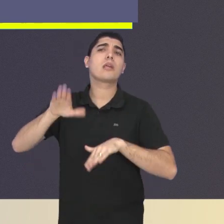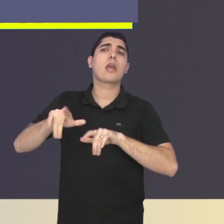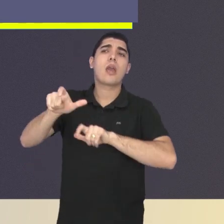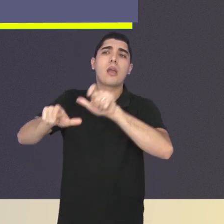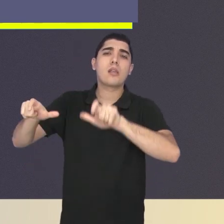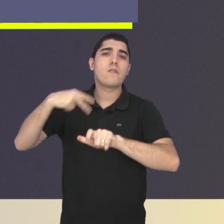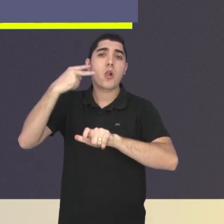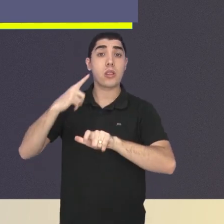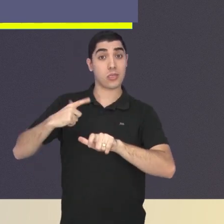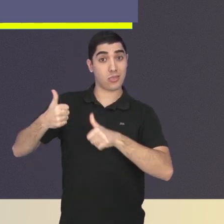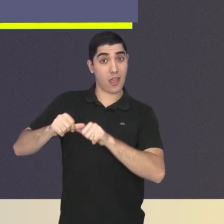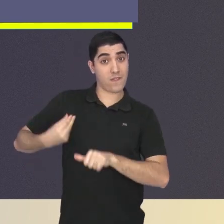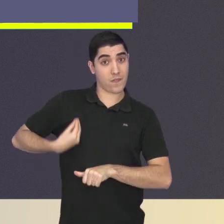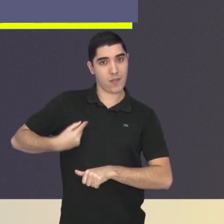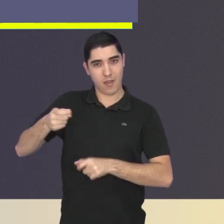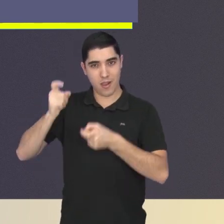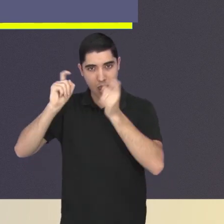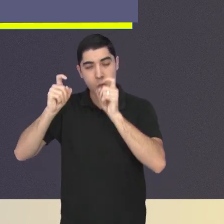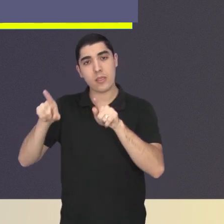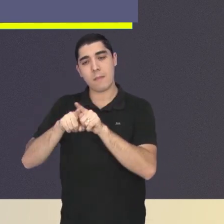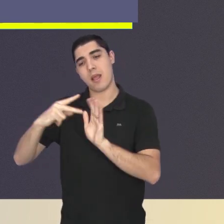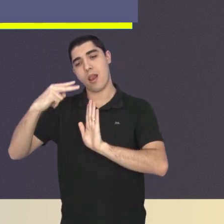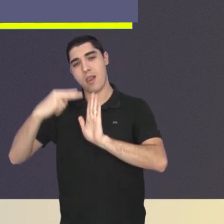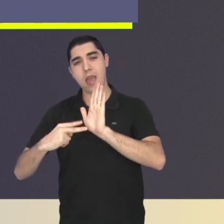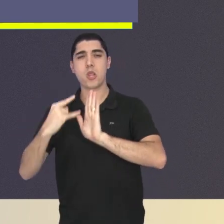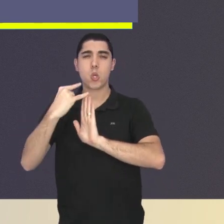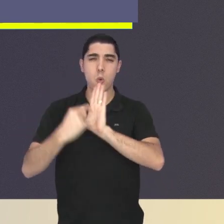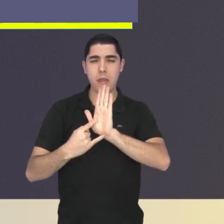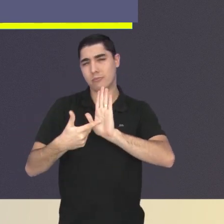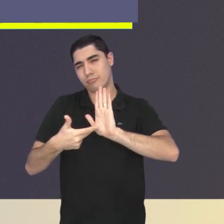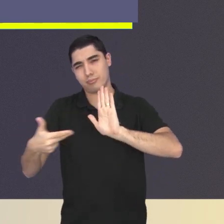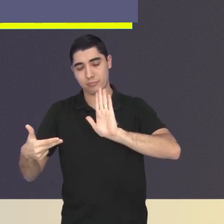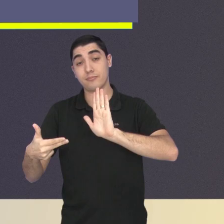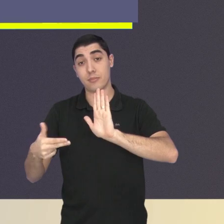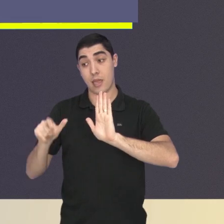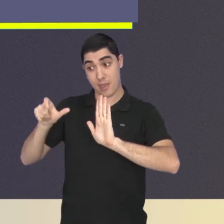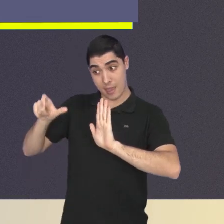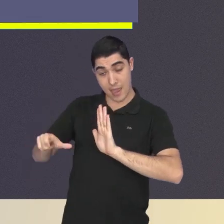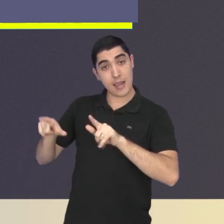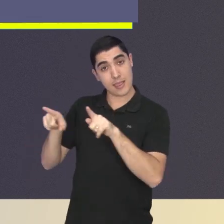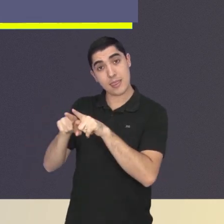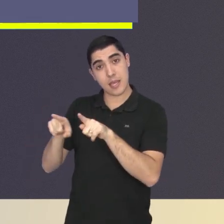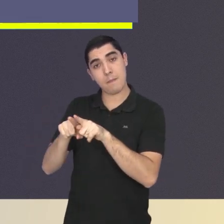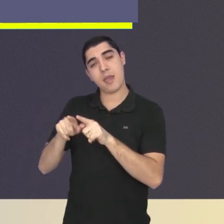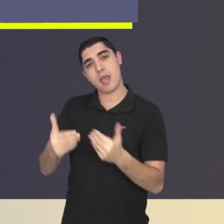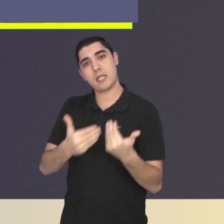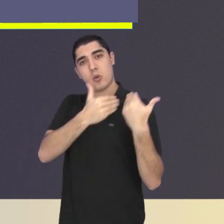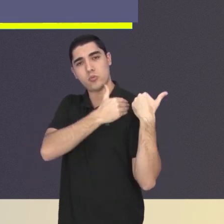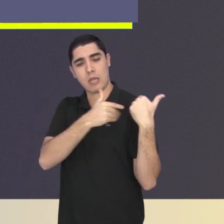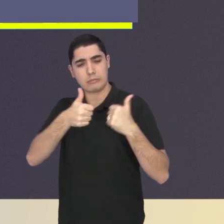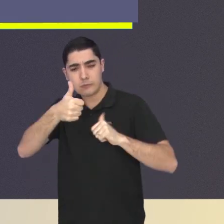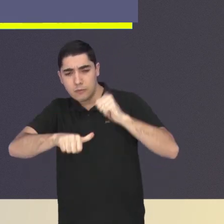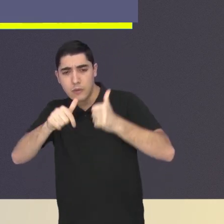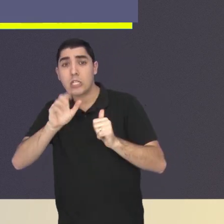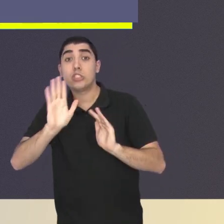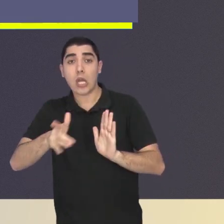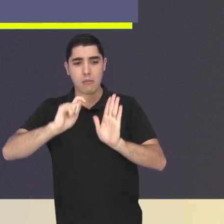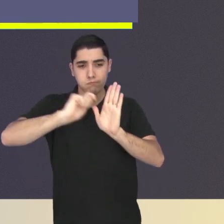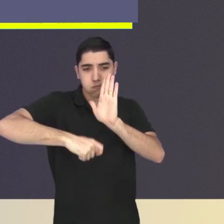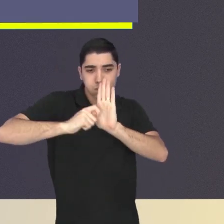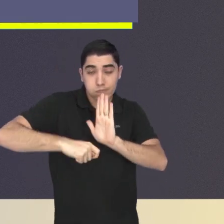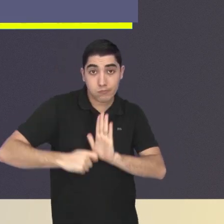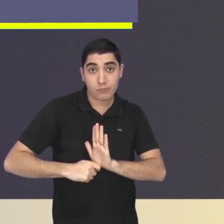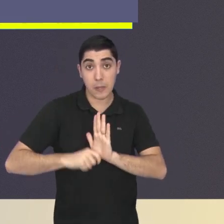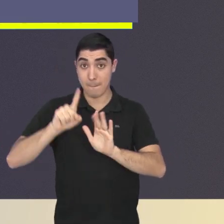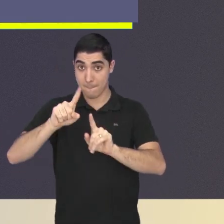verificação de presença dos vereadores e a leitura do sumário dos requerimentos e projetos. Cabe a ele também avaliar a assinatura